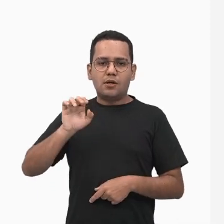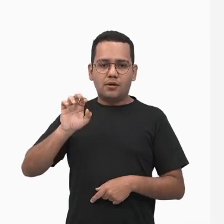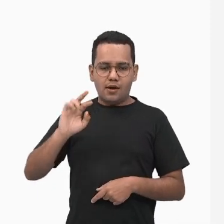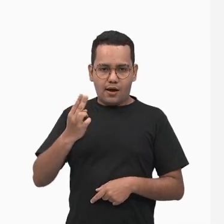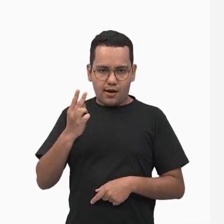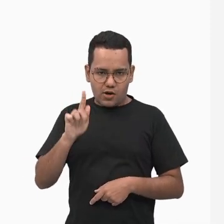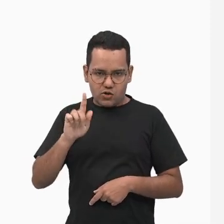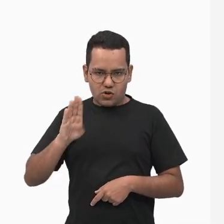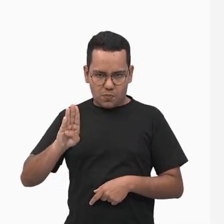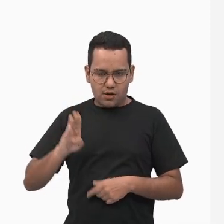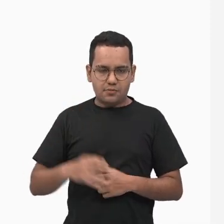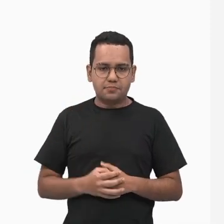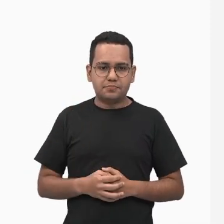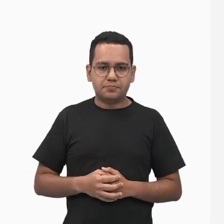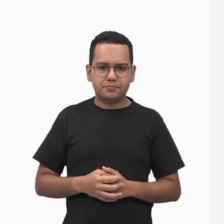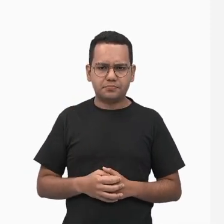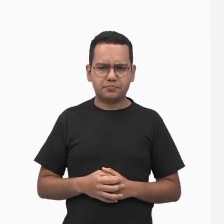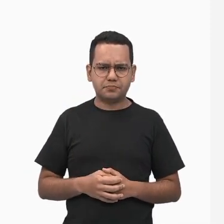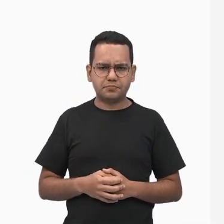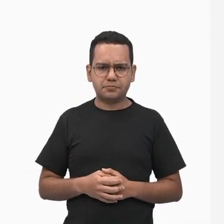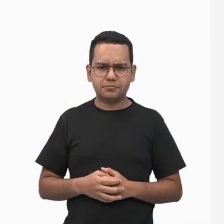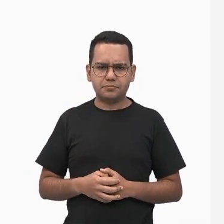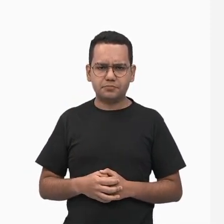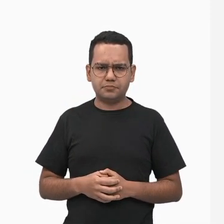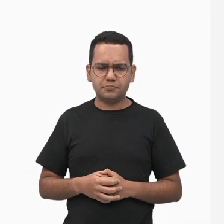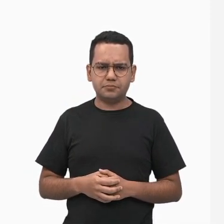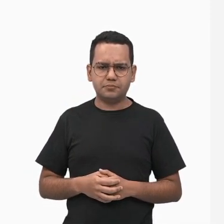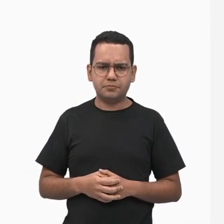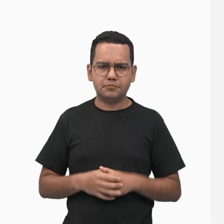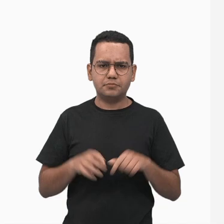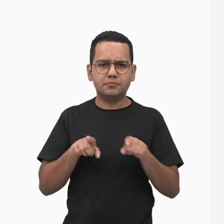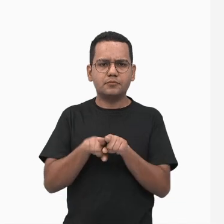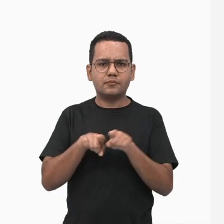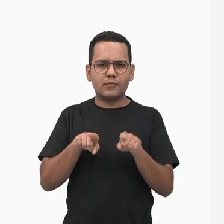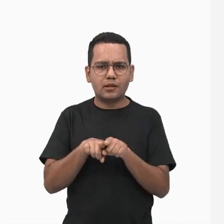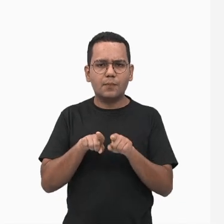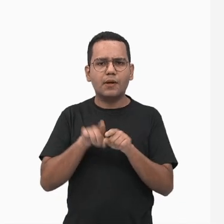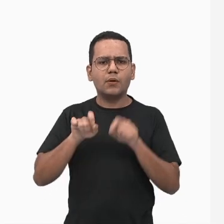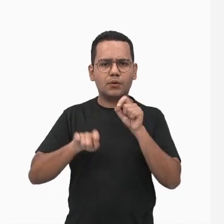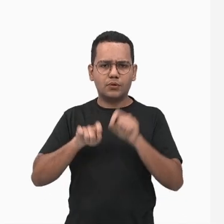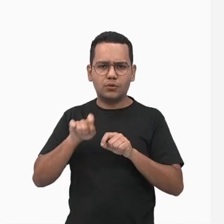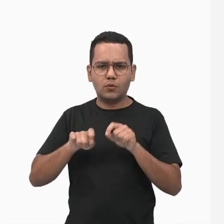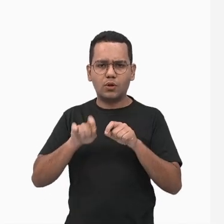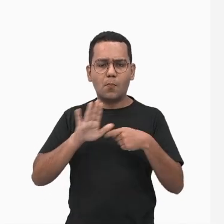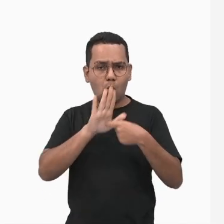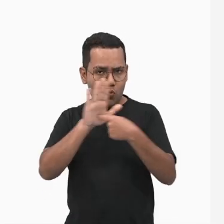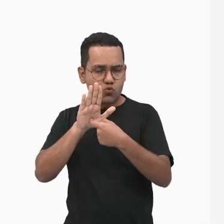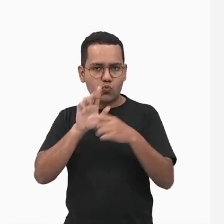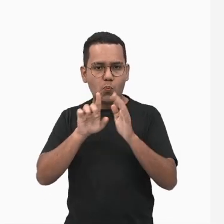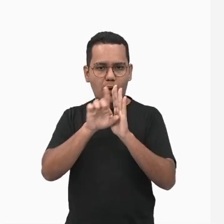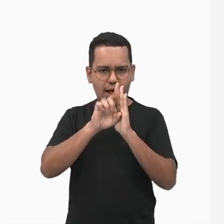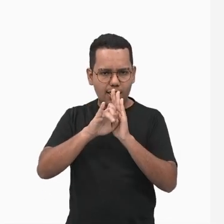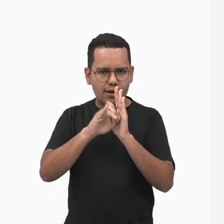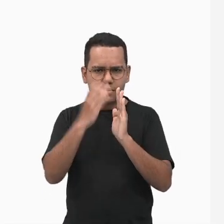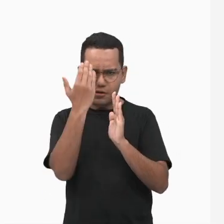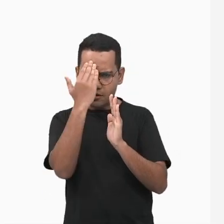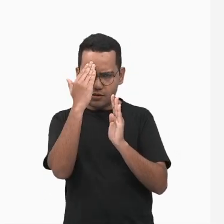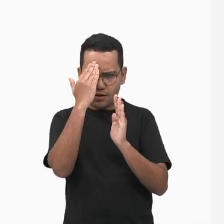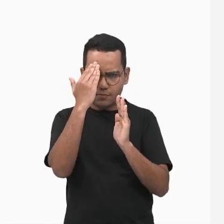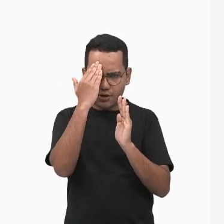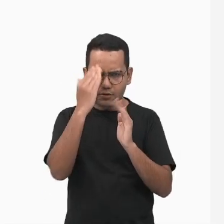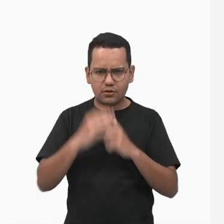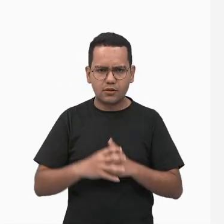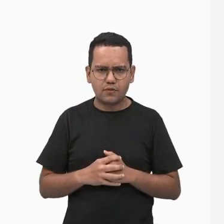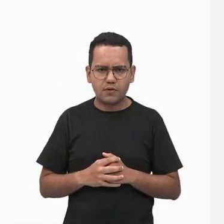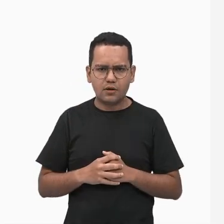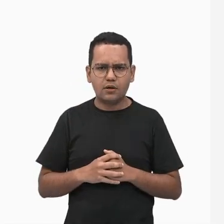à frente do Ministério apresentou a lei chamada Lei Interpretativa. Essa lei vai ser